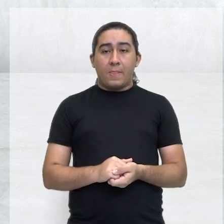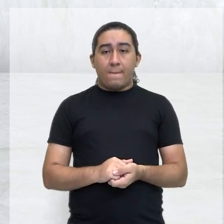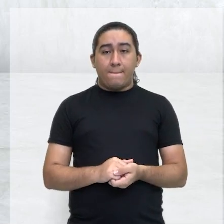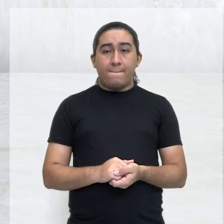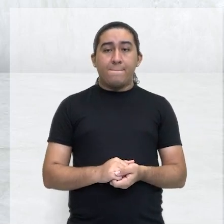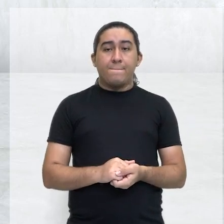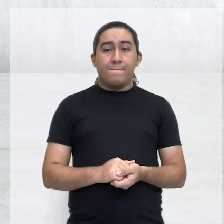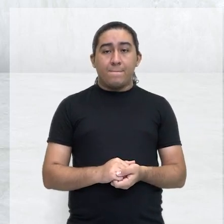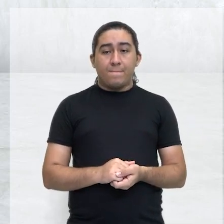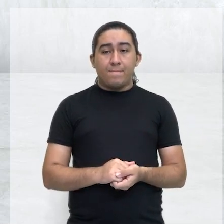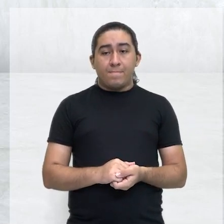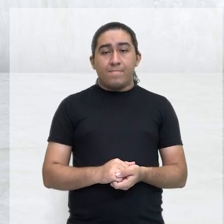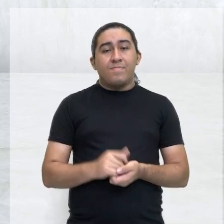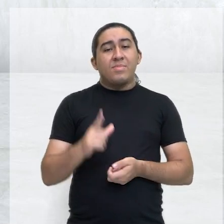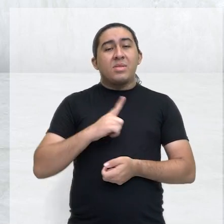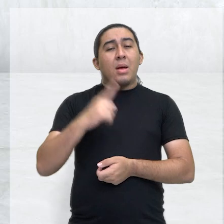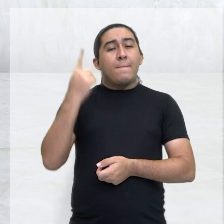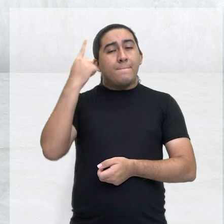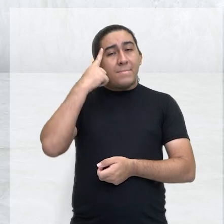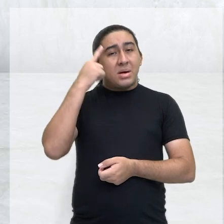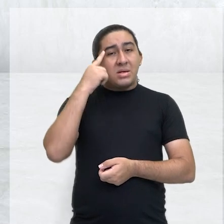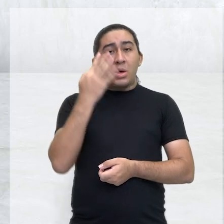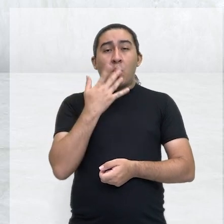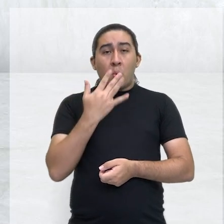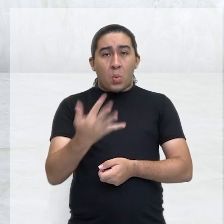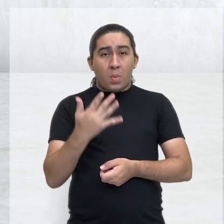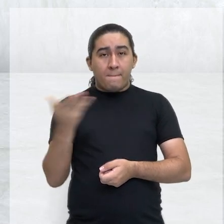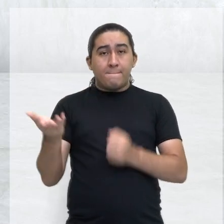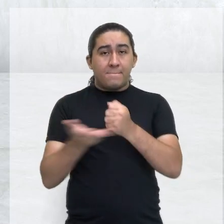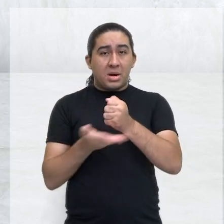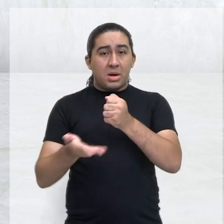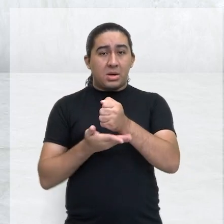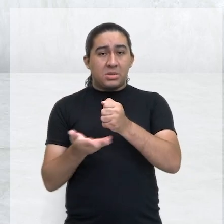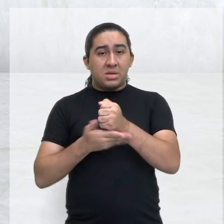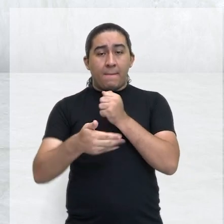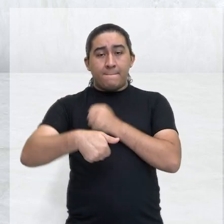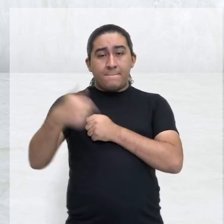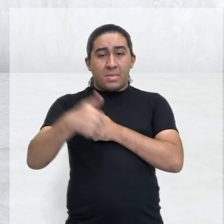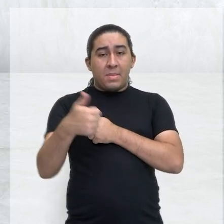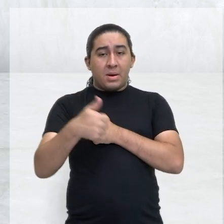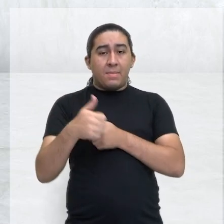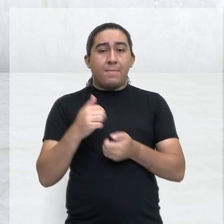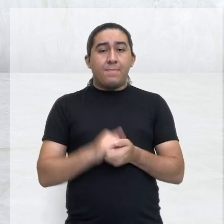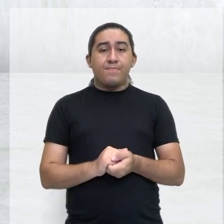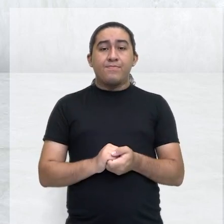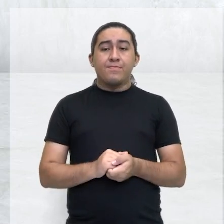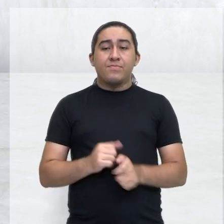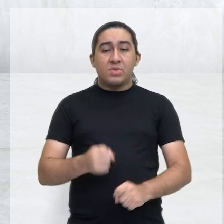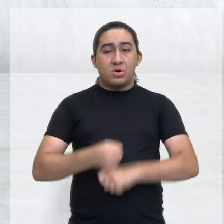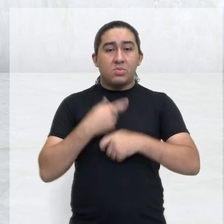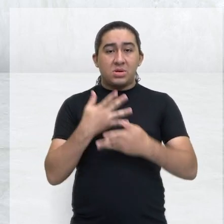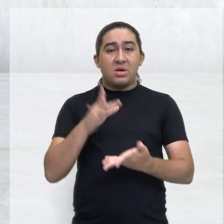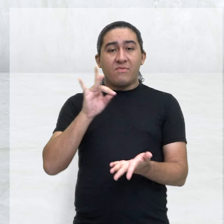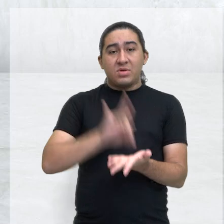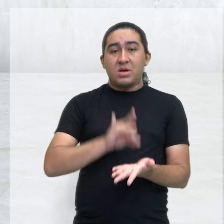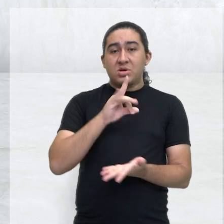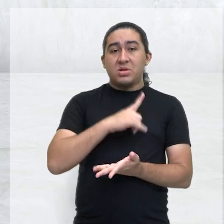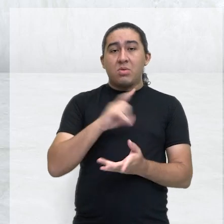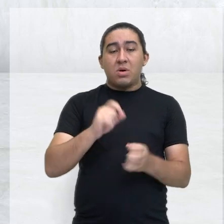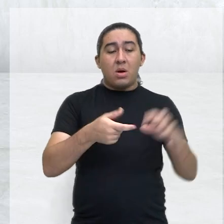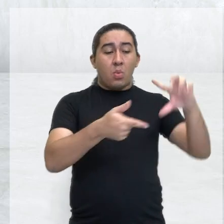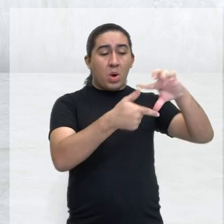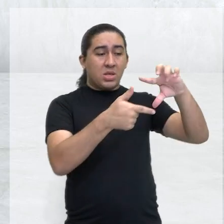artistas que trabalha muito com essa questão das cores primárias, tá? Para expressar,